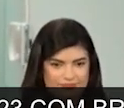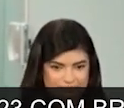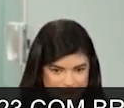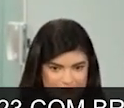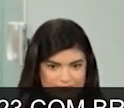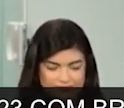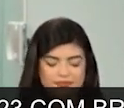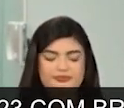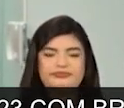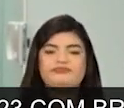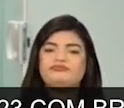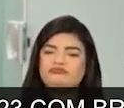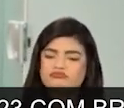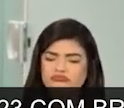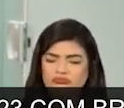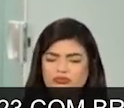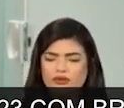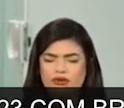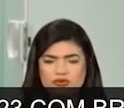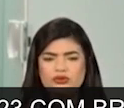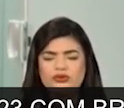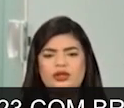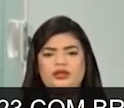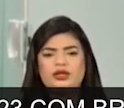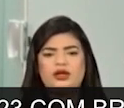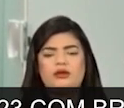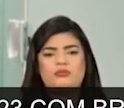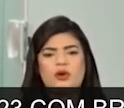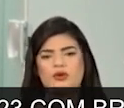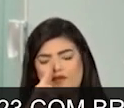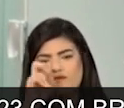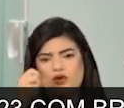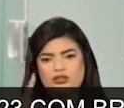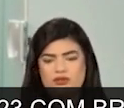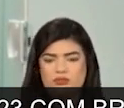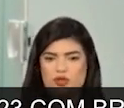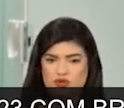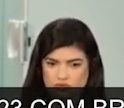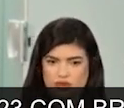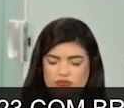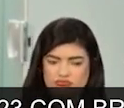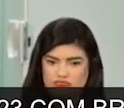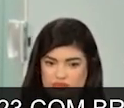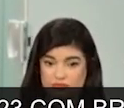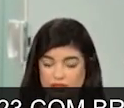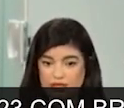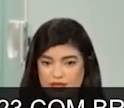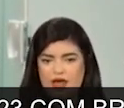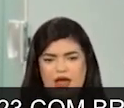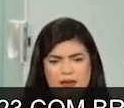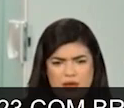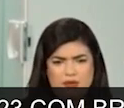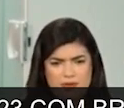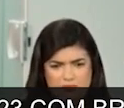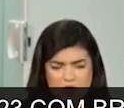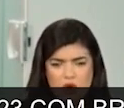está sempre precisando de ajuda e isso é uma grande fonte de ajuda para eles, para compra de remédios,